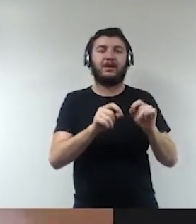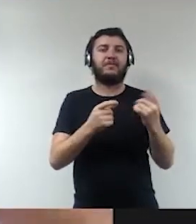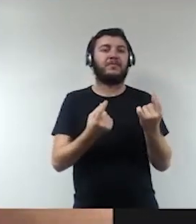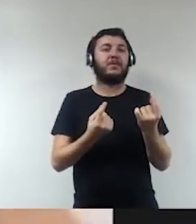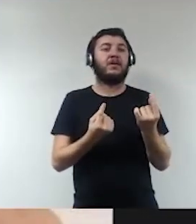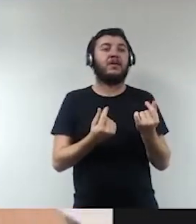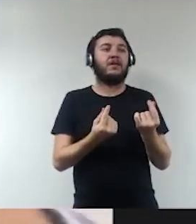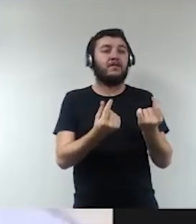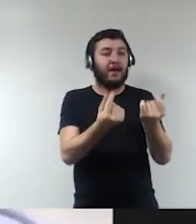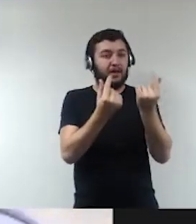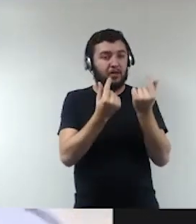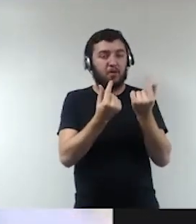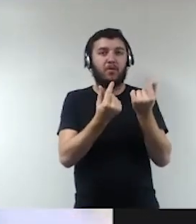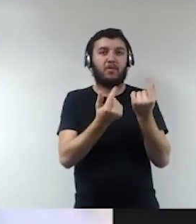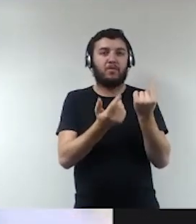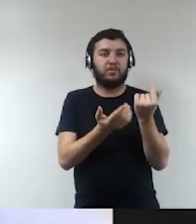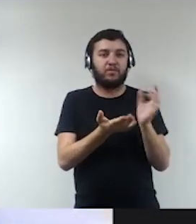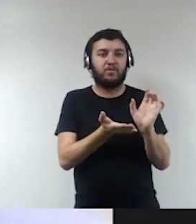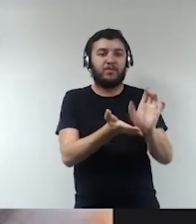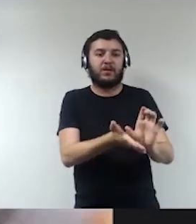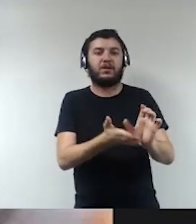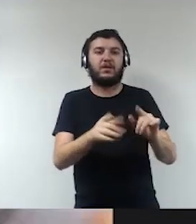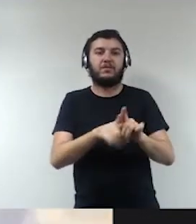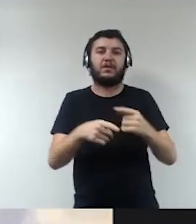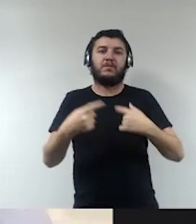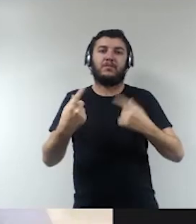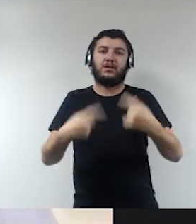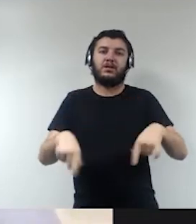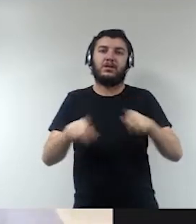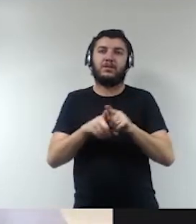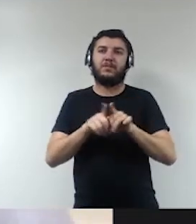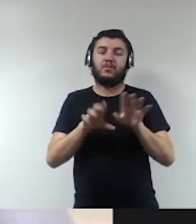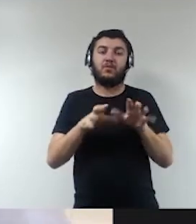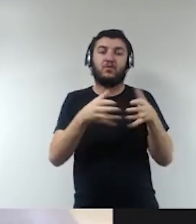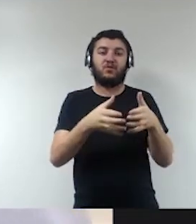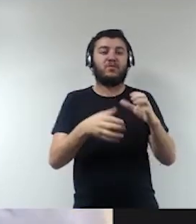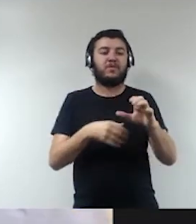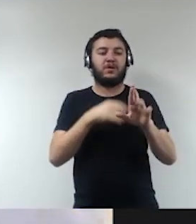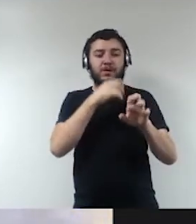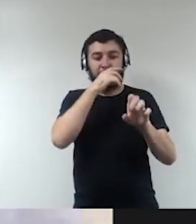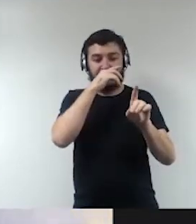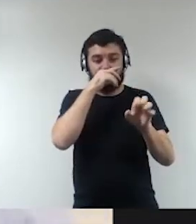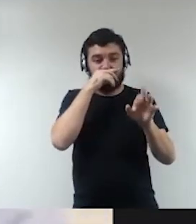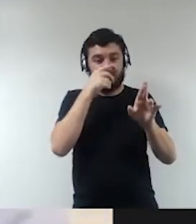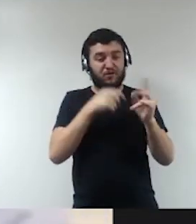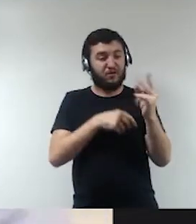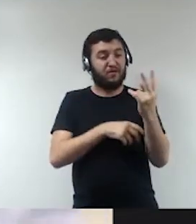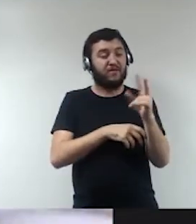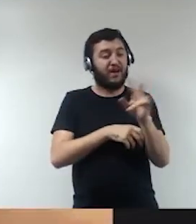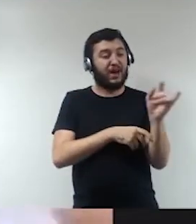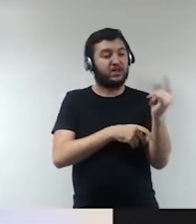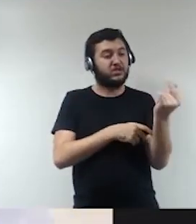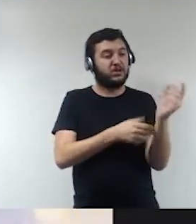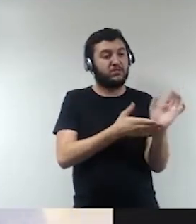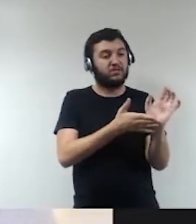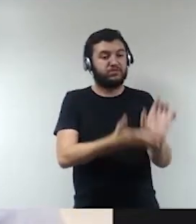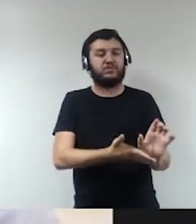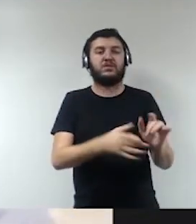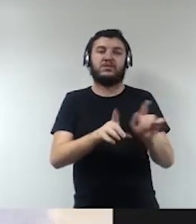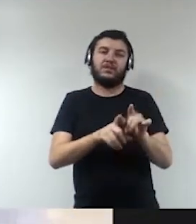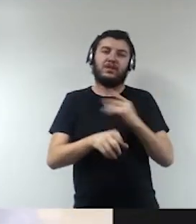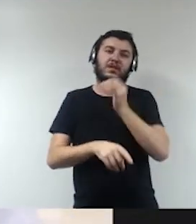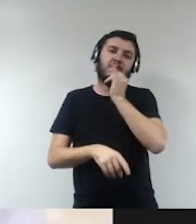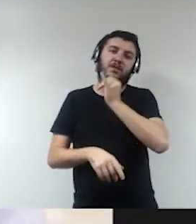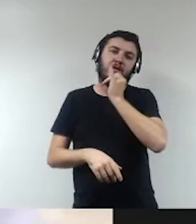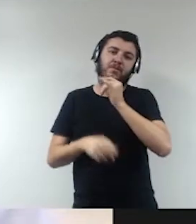e eu preciso agradar a um volume grande de credores. E aí eu vou escolher o volume pelo valor menor. Então, um plano que preveja, por exemplo,